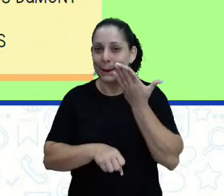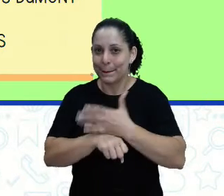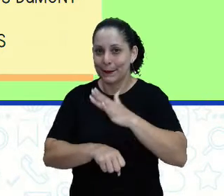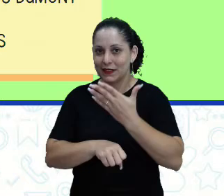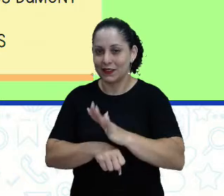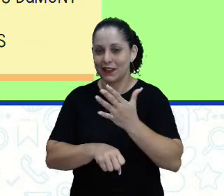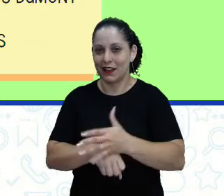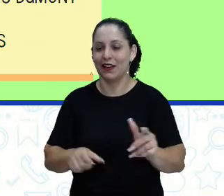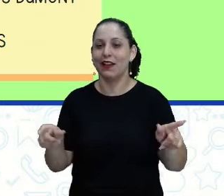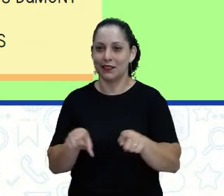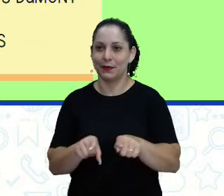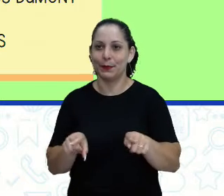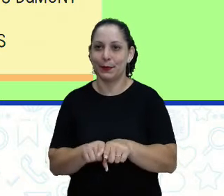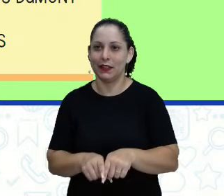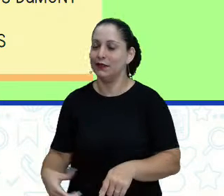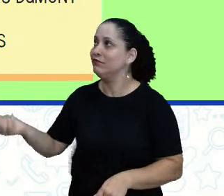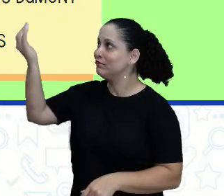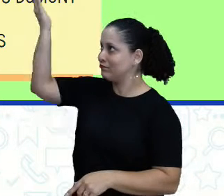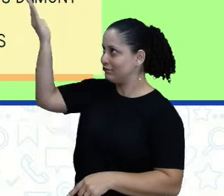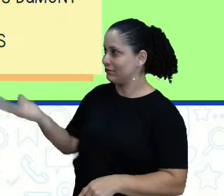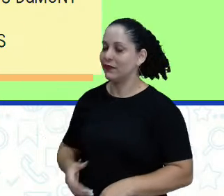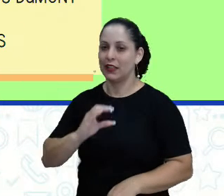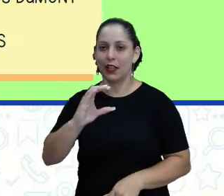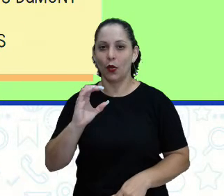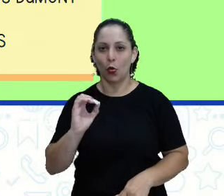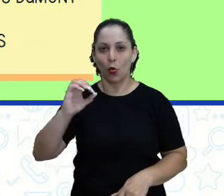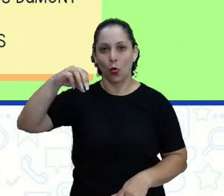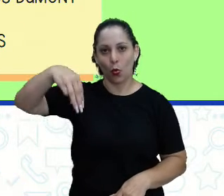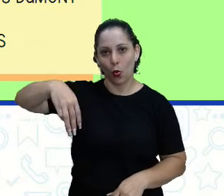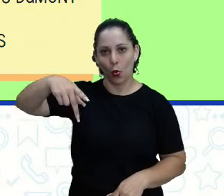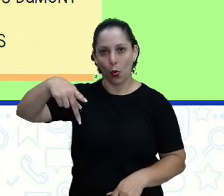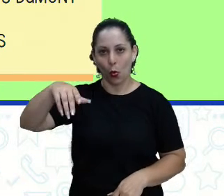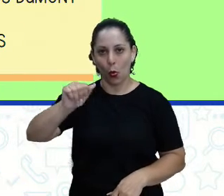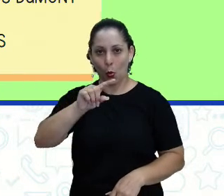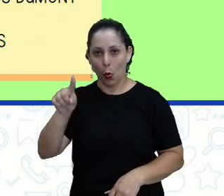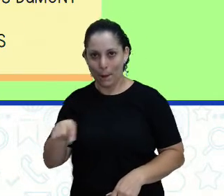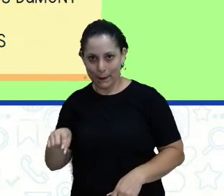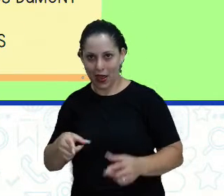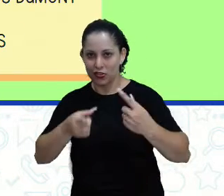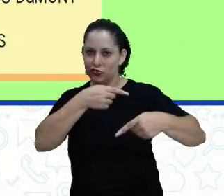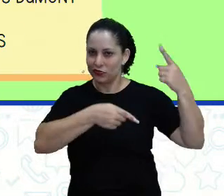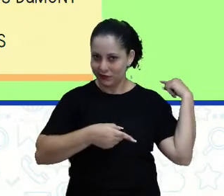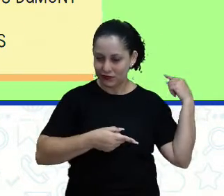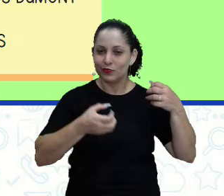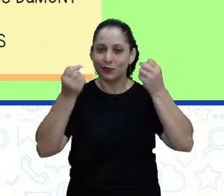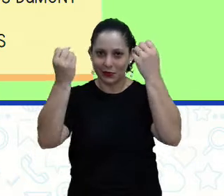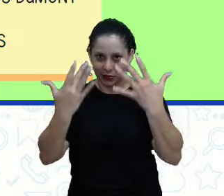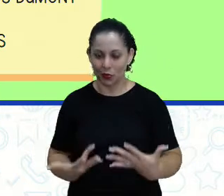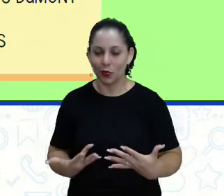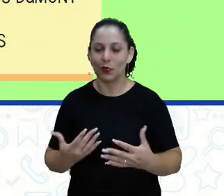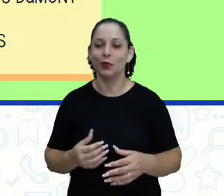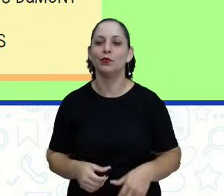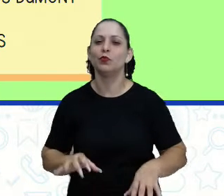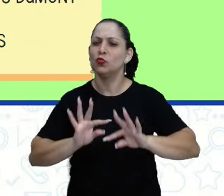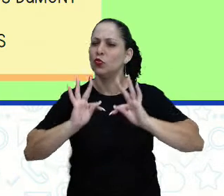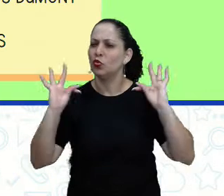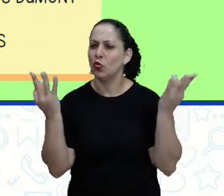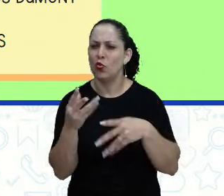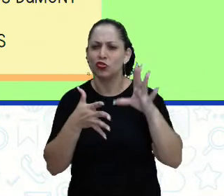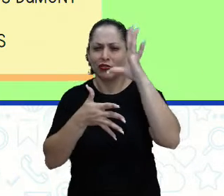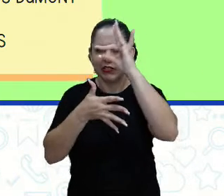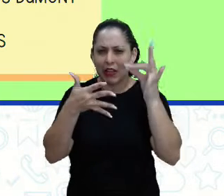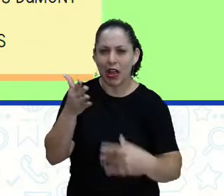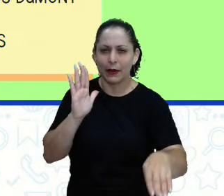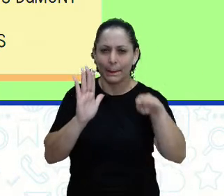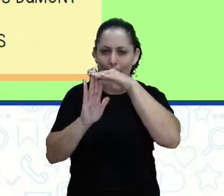praticar esses esportes, né? Temos aí o Compaz, que a gente já fez uma aula sobre, né? E especificou tudo e todos os